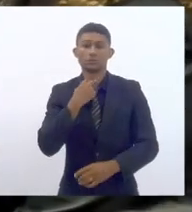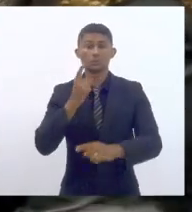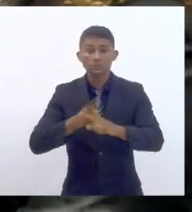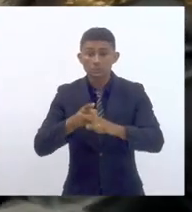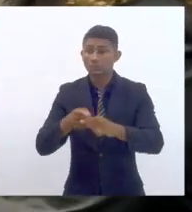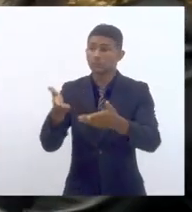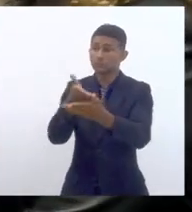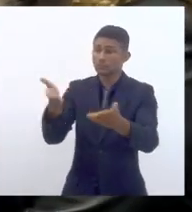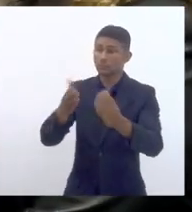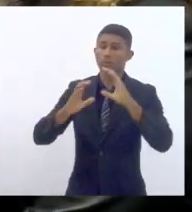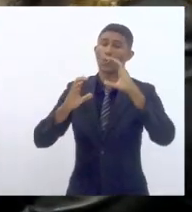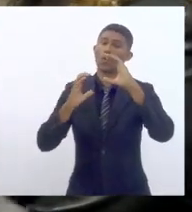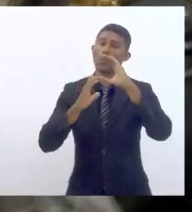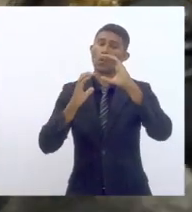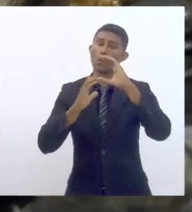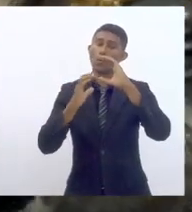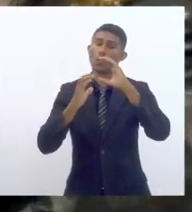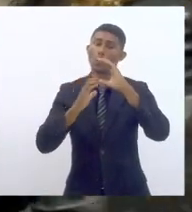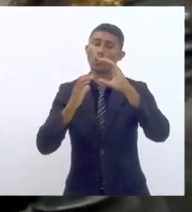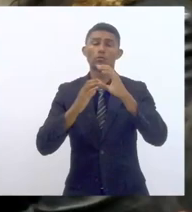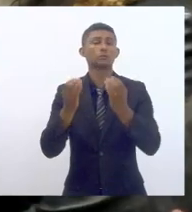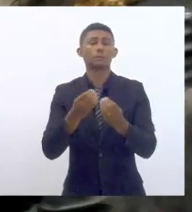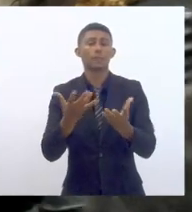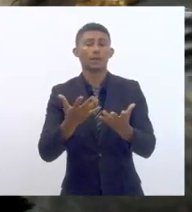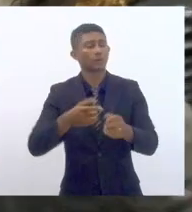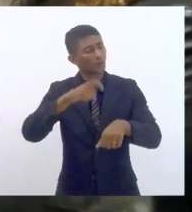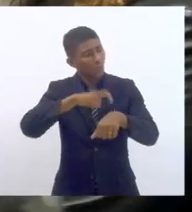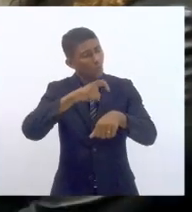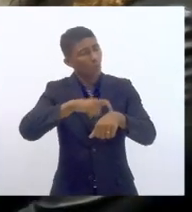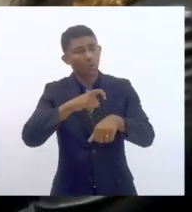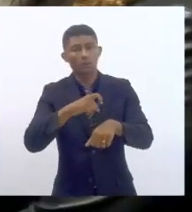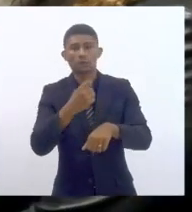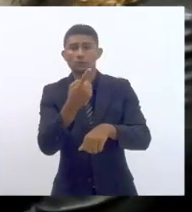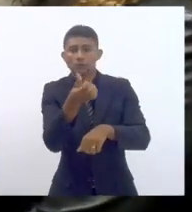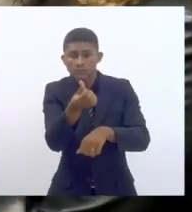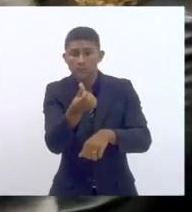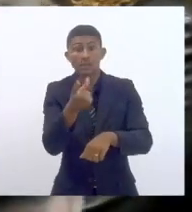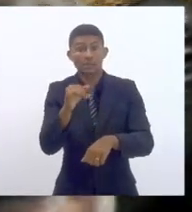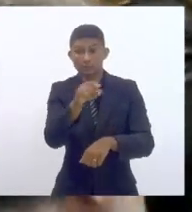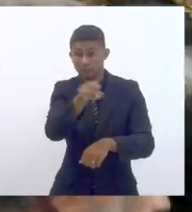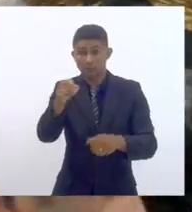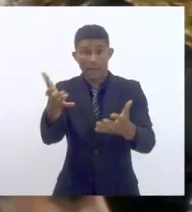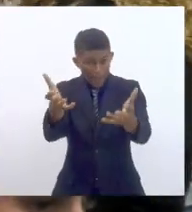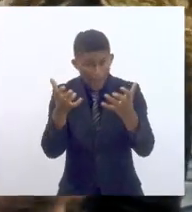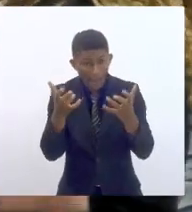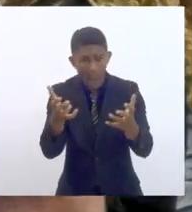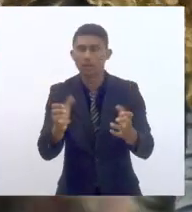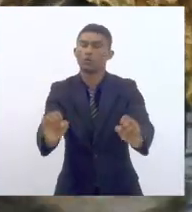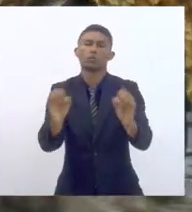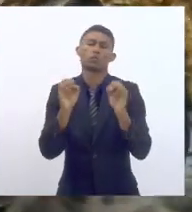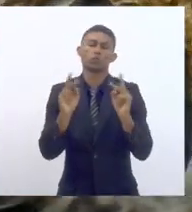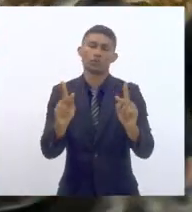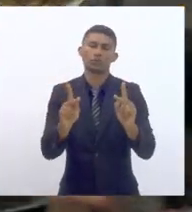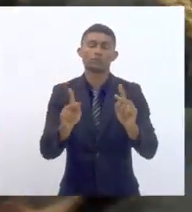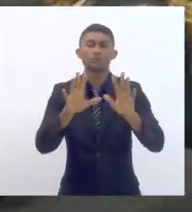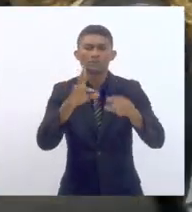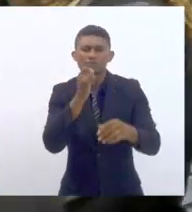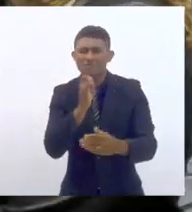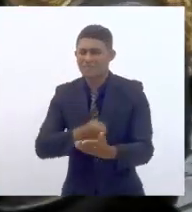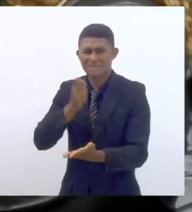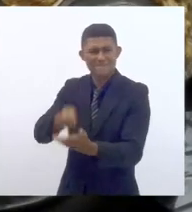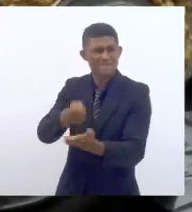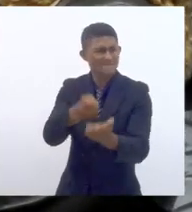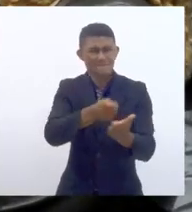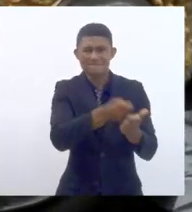concurso público para um determinado regime de trabalho. Se eles desejarem migrar de regime, é uma coisa, mas isso não pode ser feito de